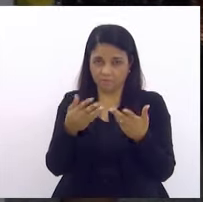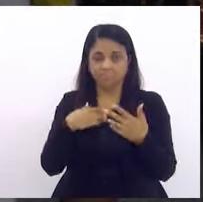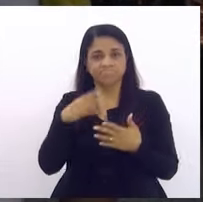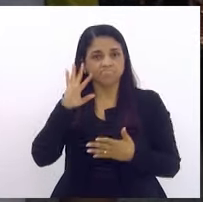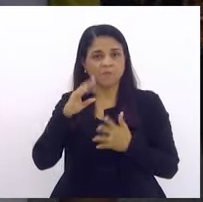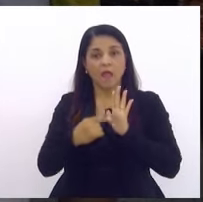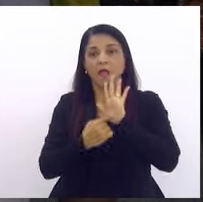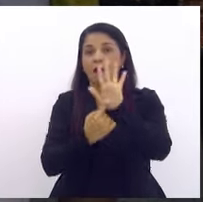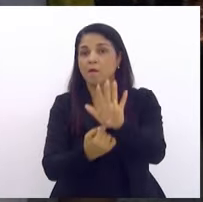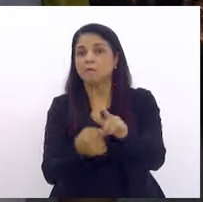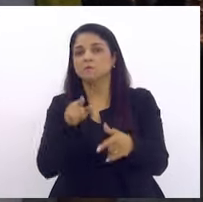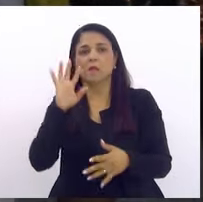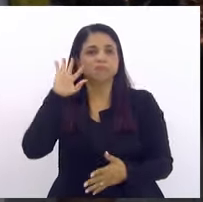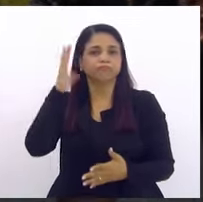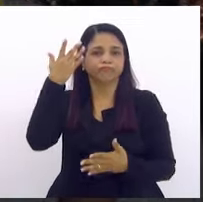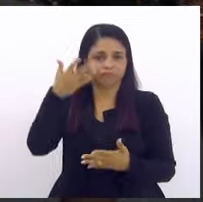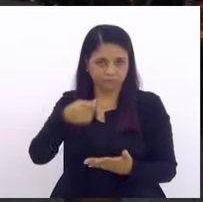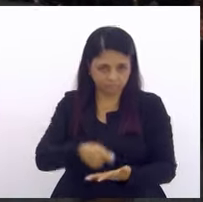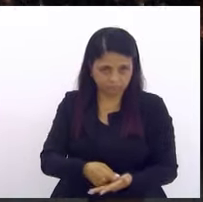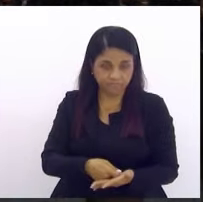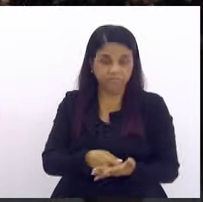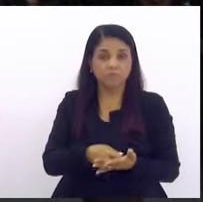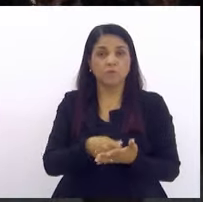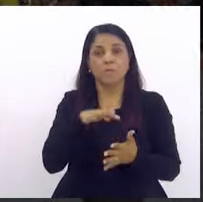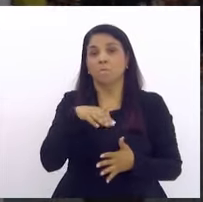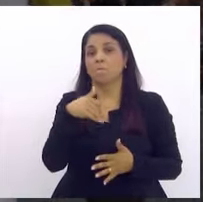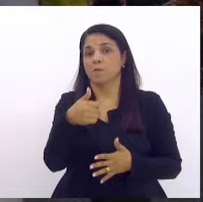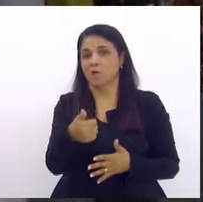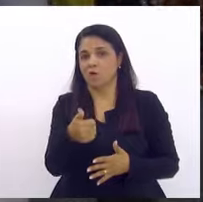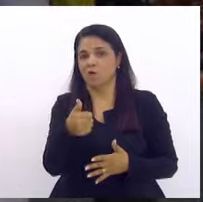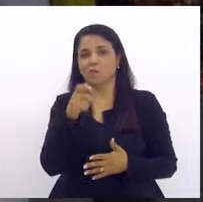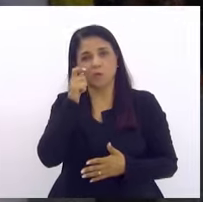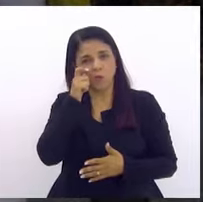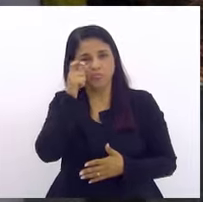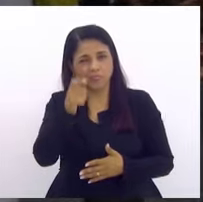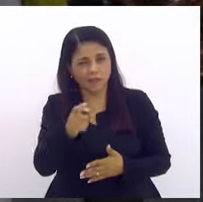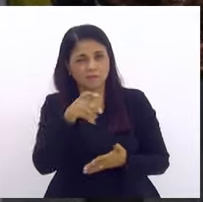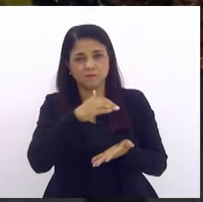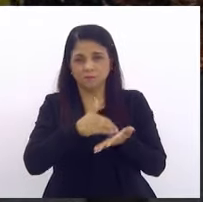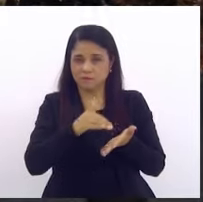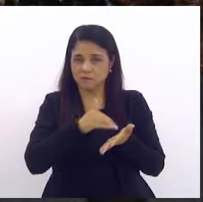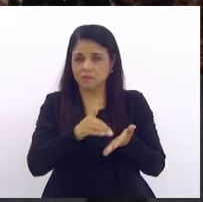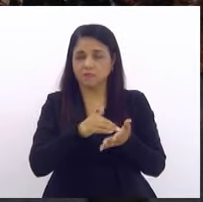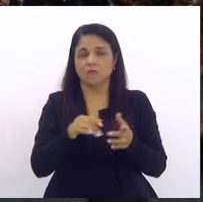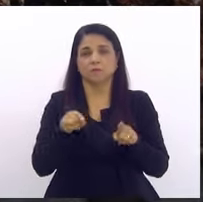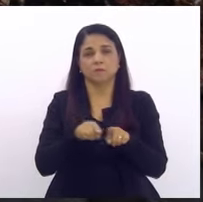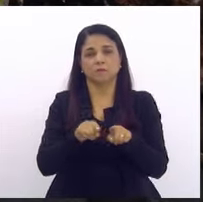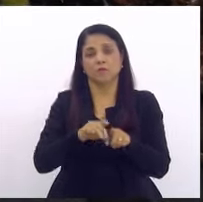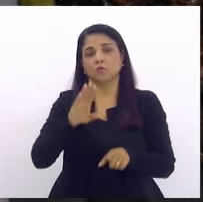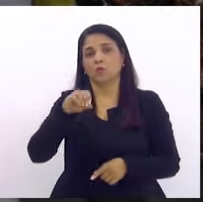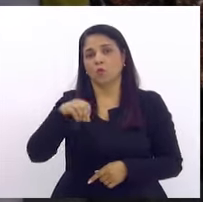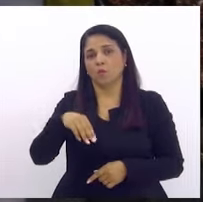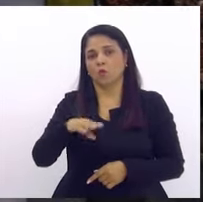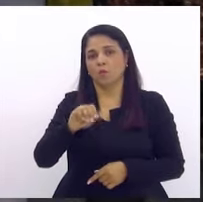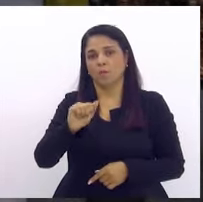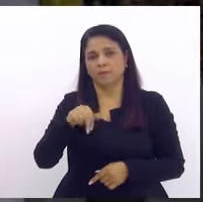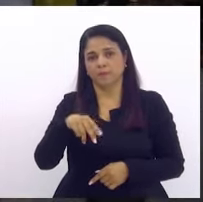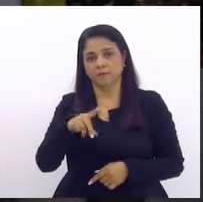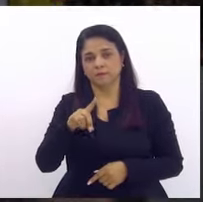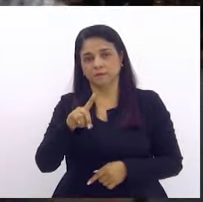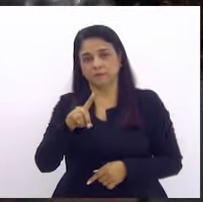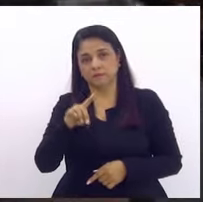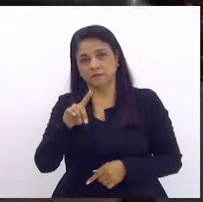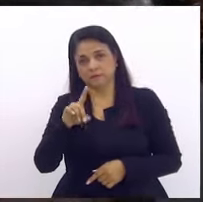solução na certeza que esse também é o interesse do secretário, do comandante-geral da Defesa Civil.